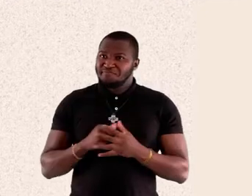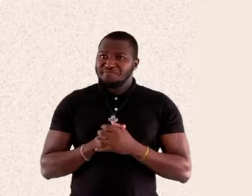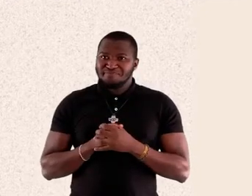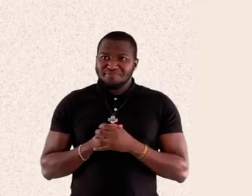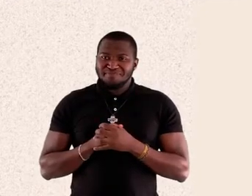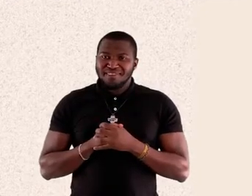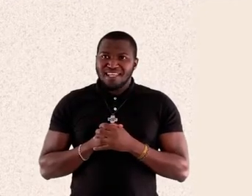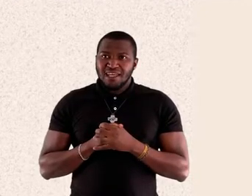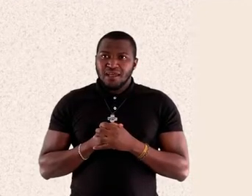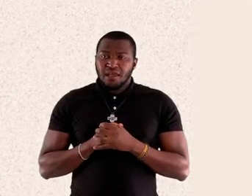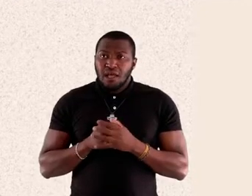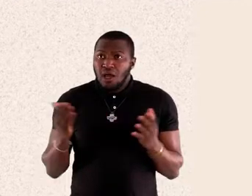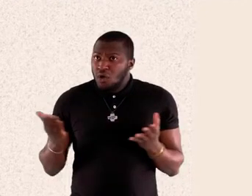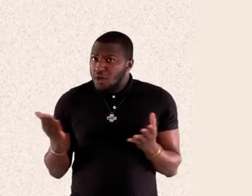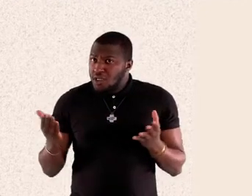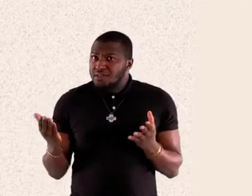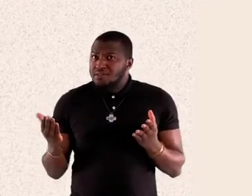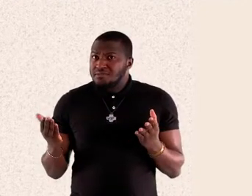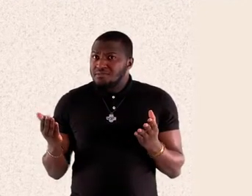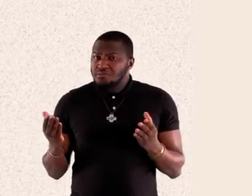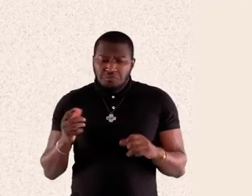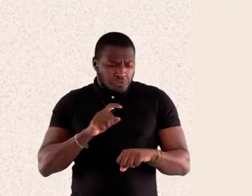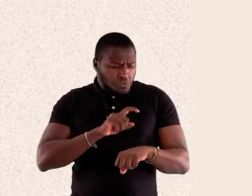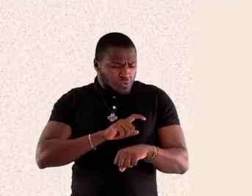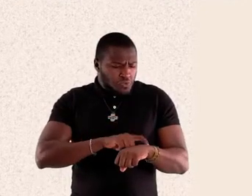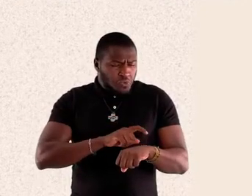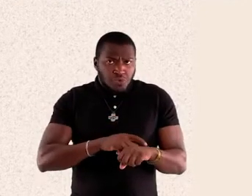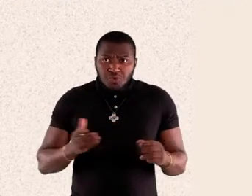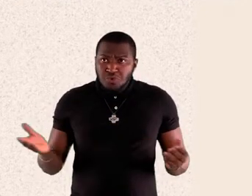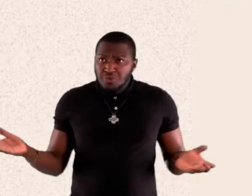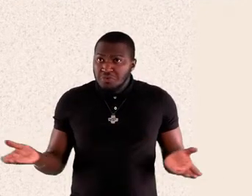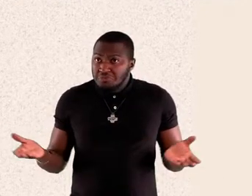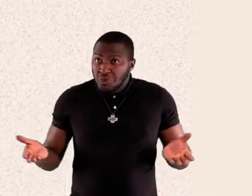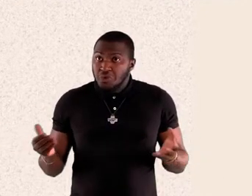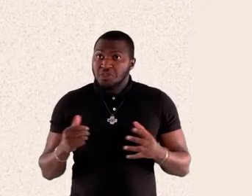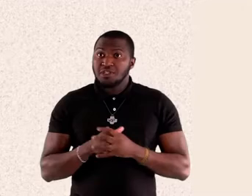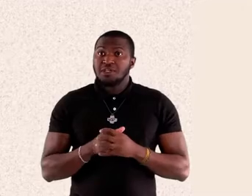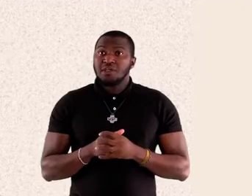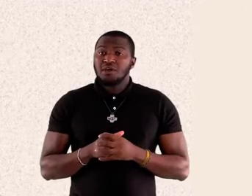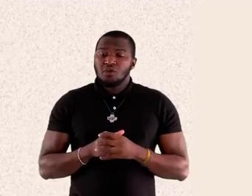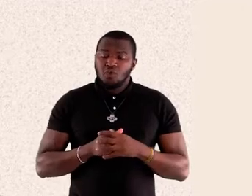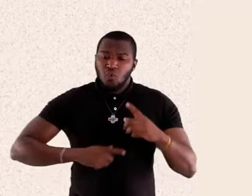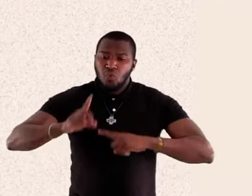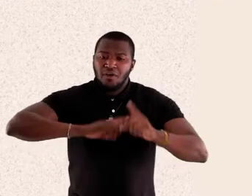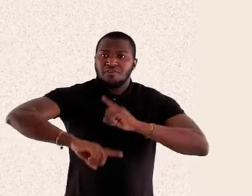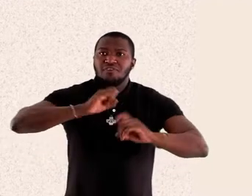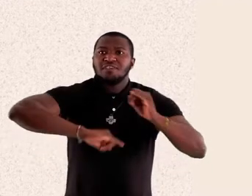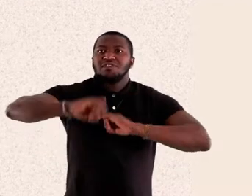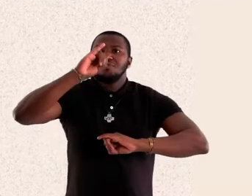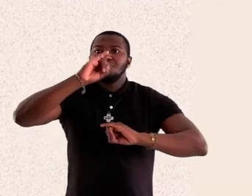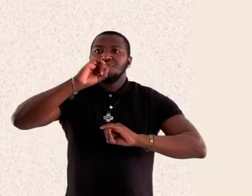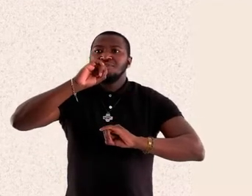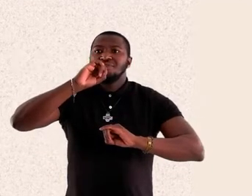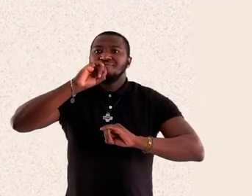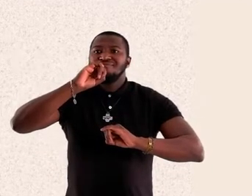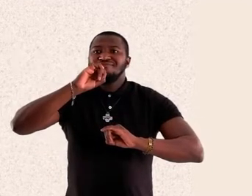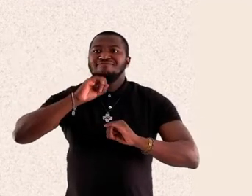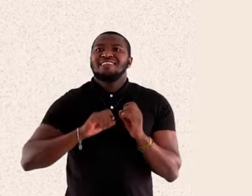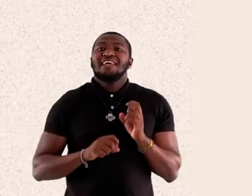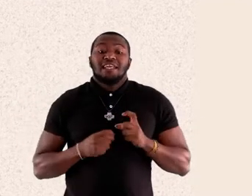com os a o avanço da tecnologia Sobretudo com a ressonância magnética